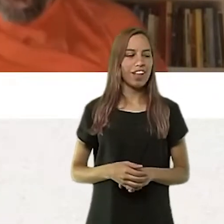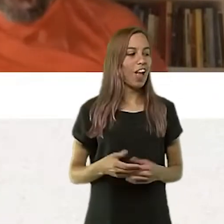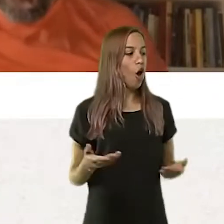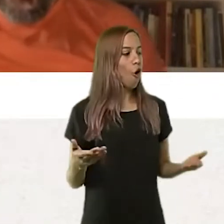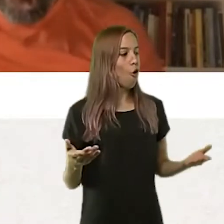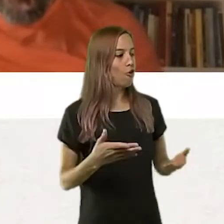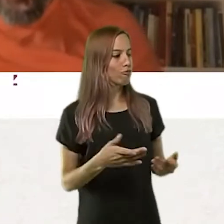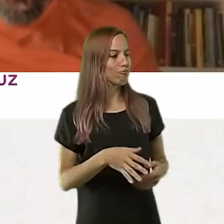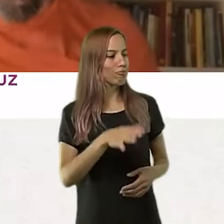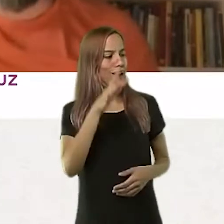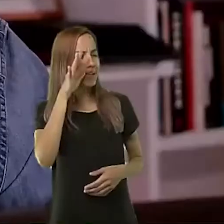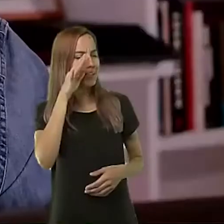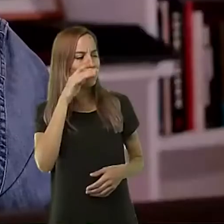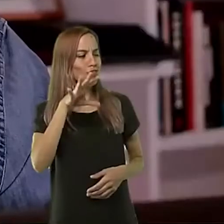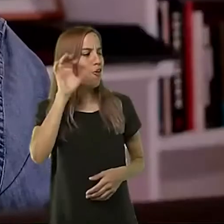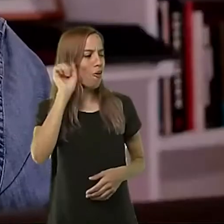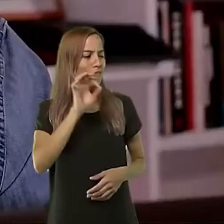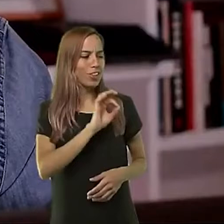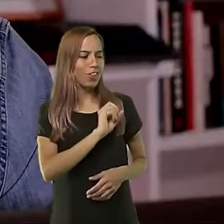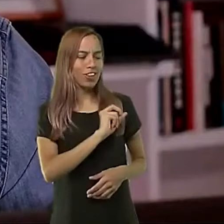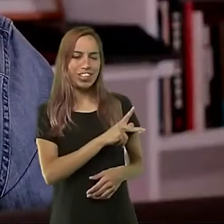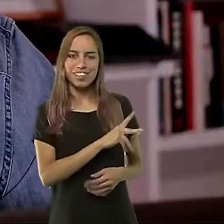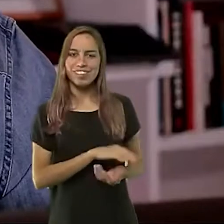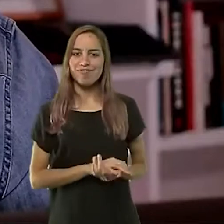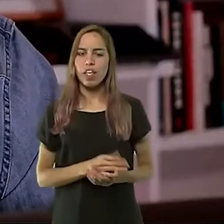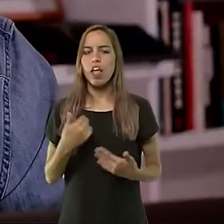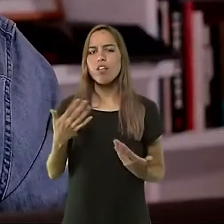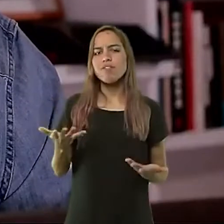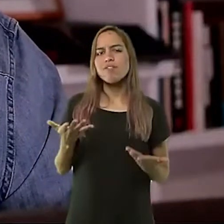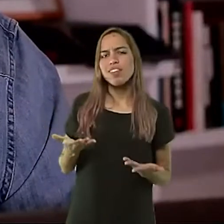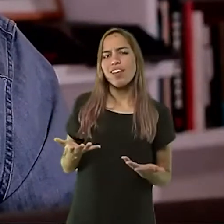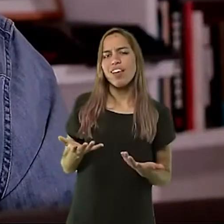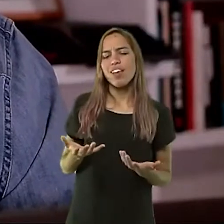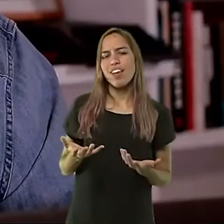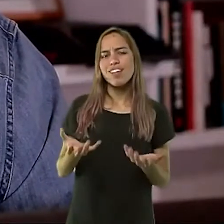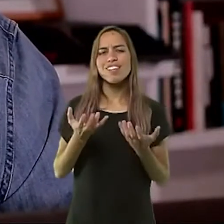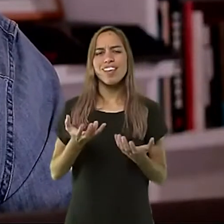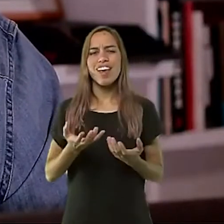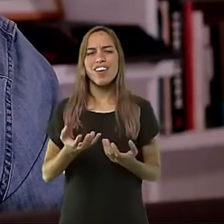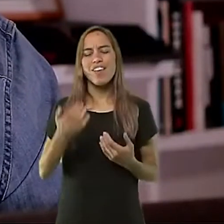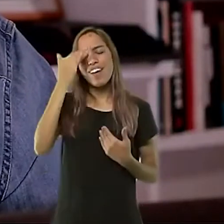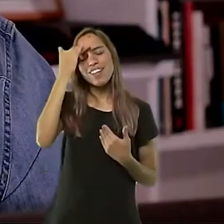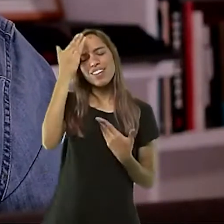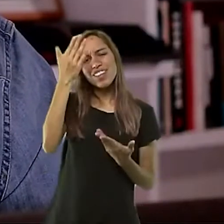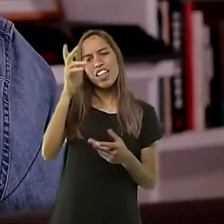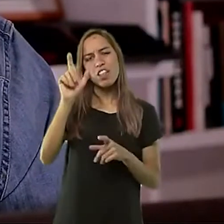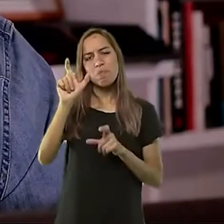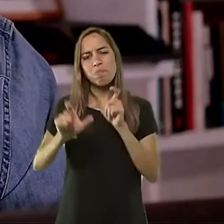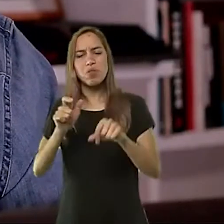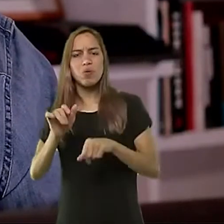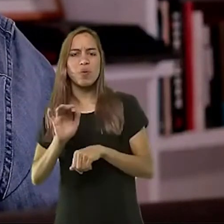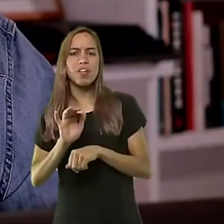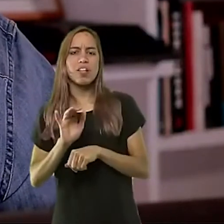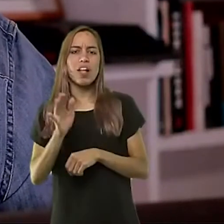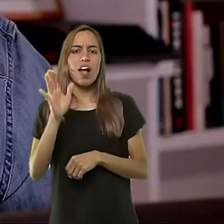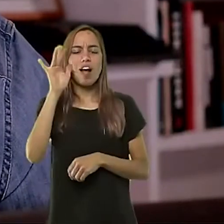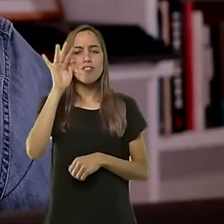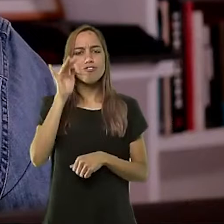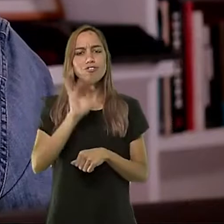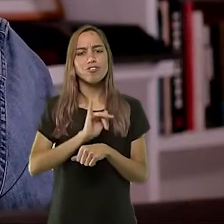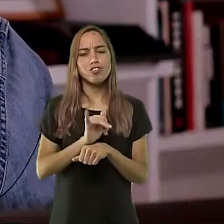Bem, dando uma paradinha aqui, agradecer o pessoal que está aqui nos assistindo pelo YouTube, a Mara Arruda,